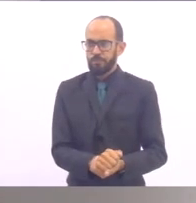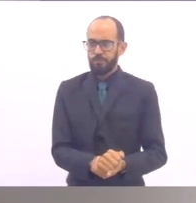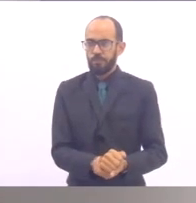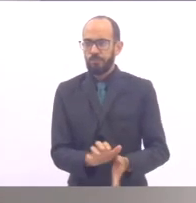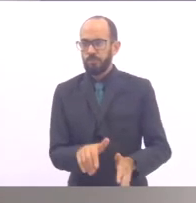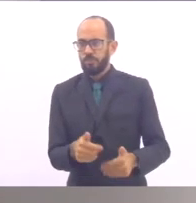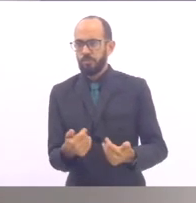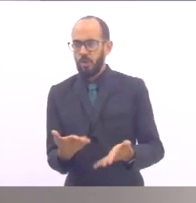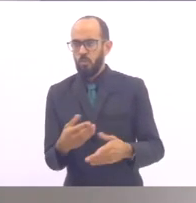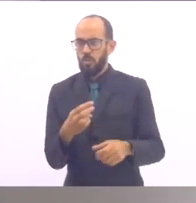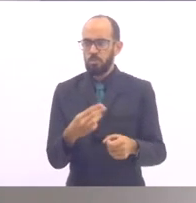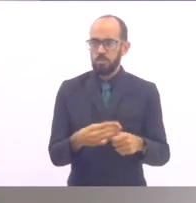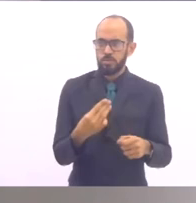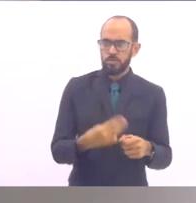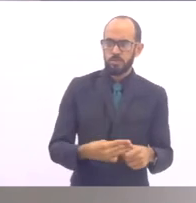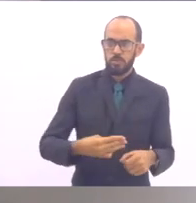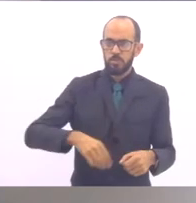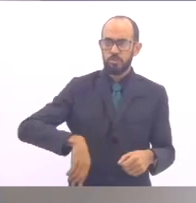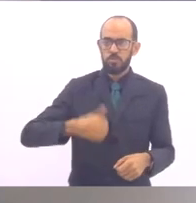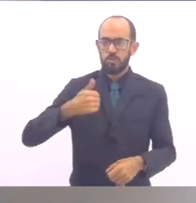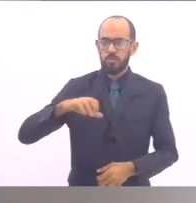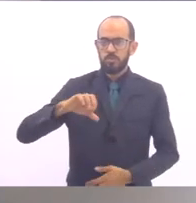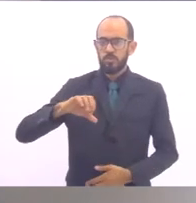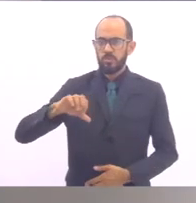um município de 92.